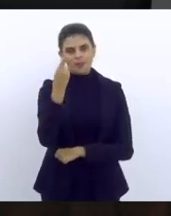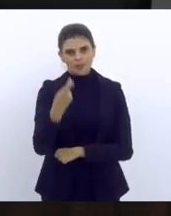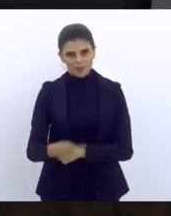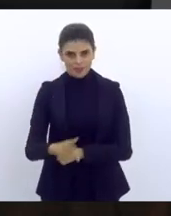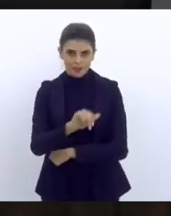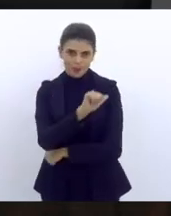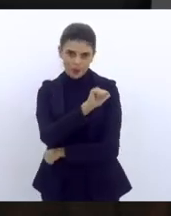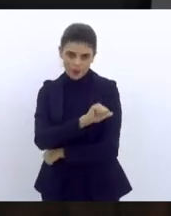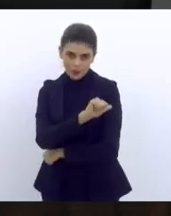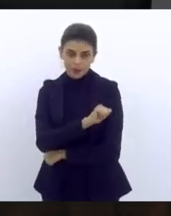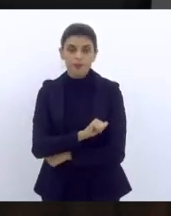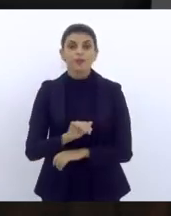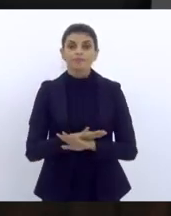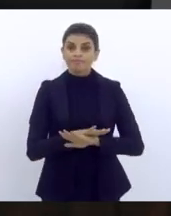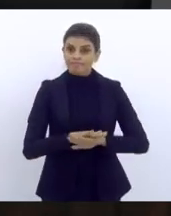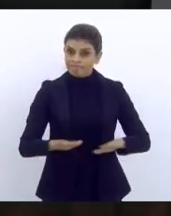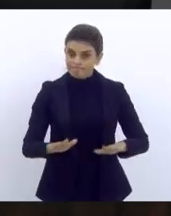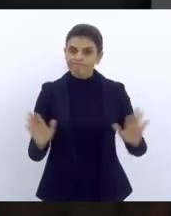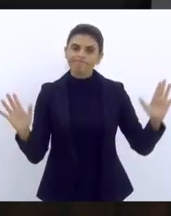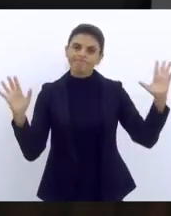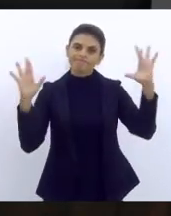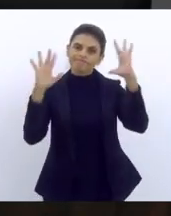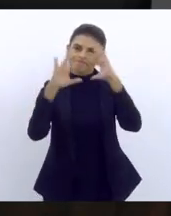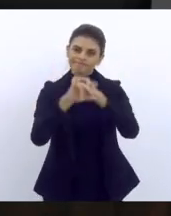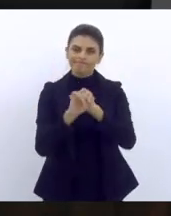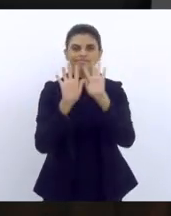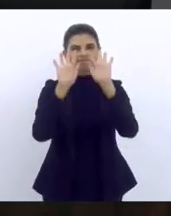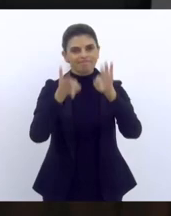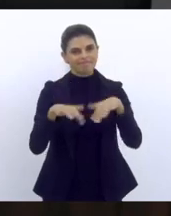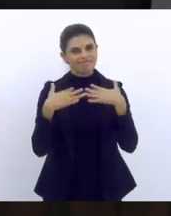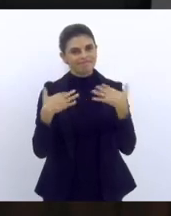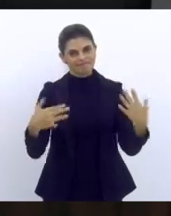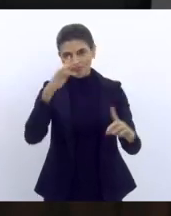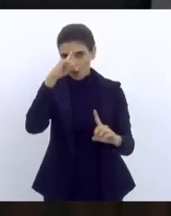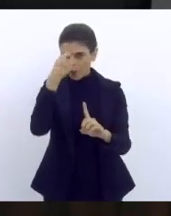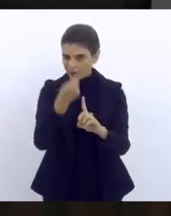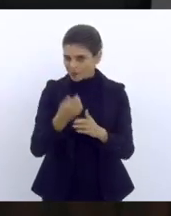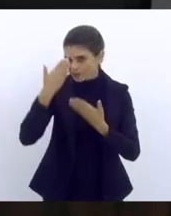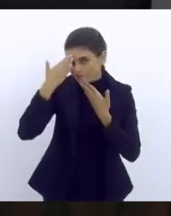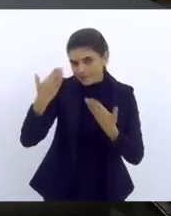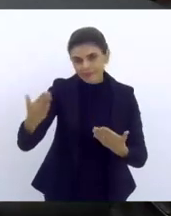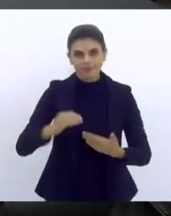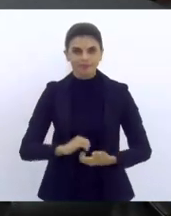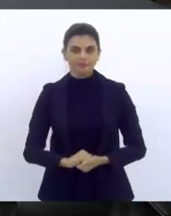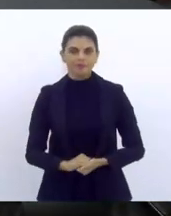Feito assim, declaro encerrado a nossa sessão. Obrigado.